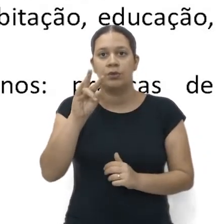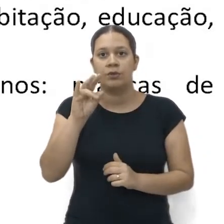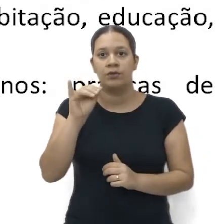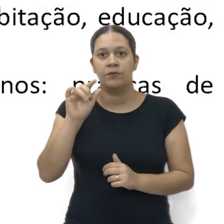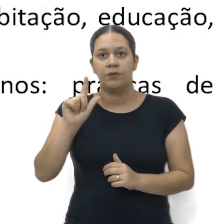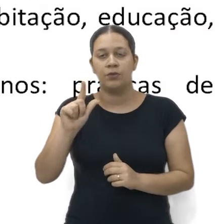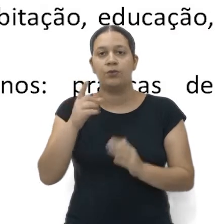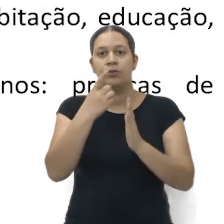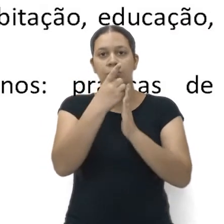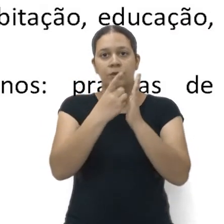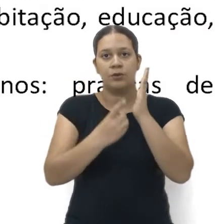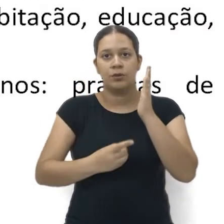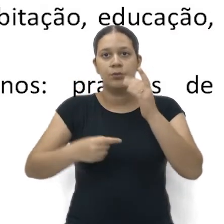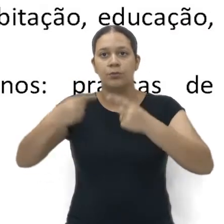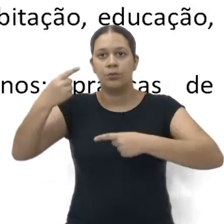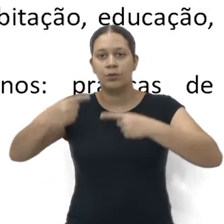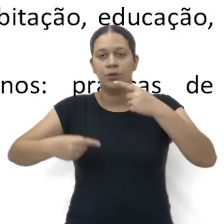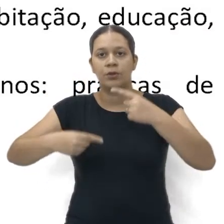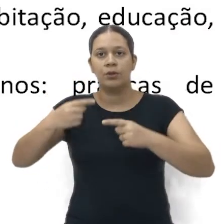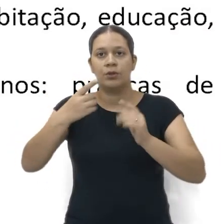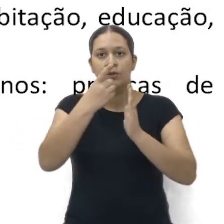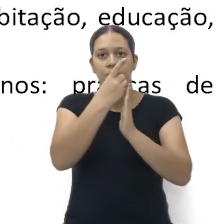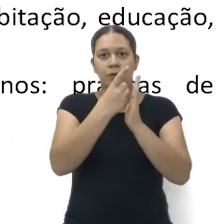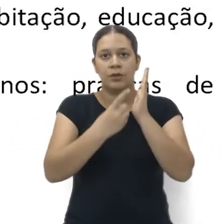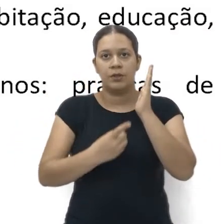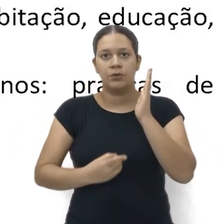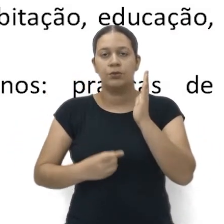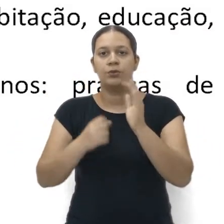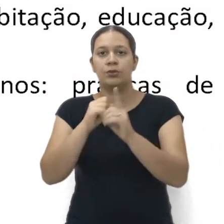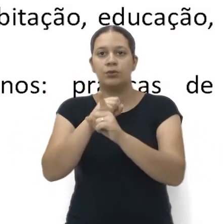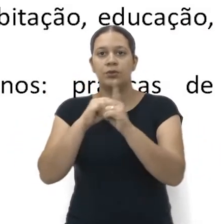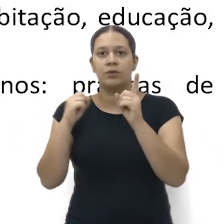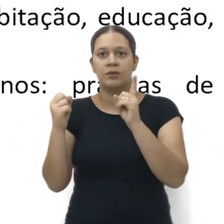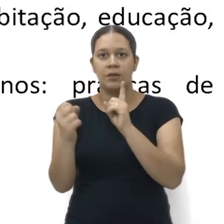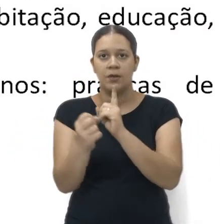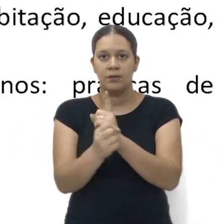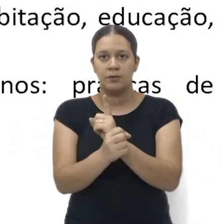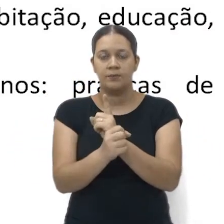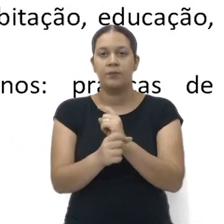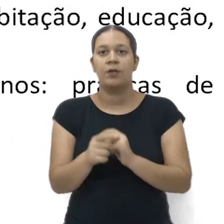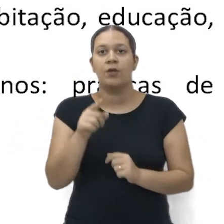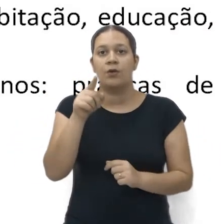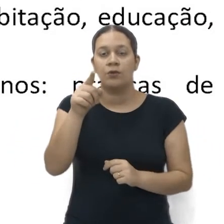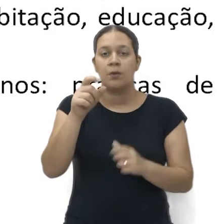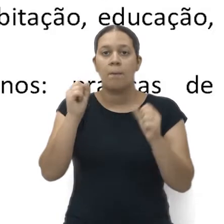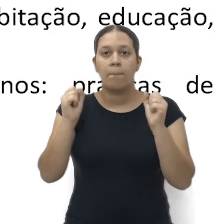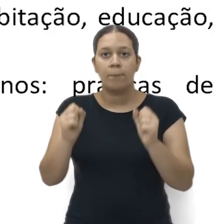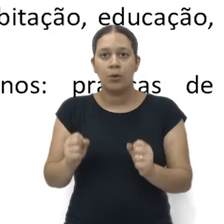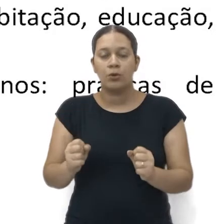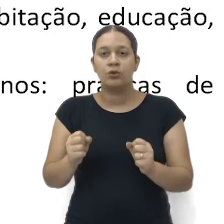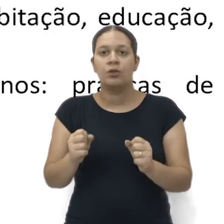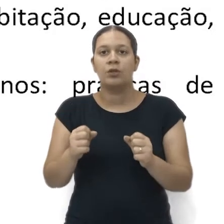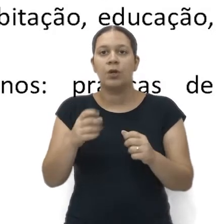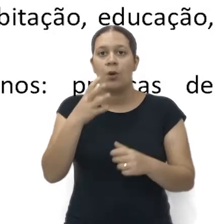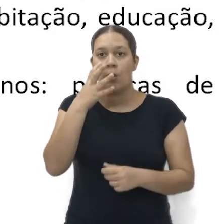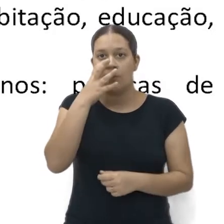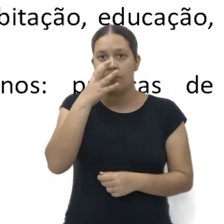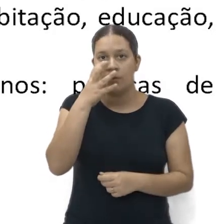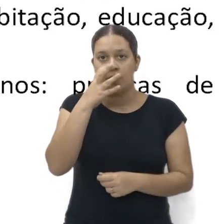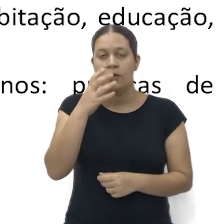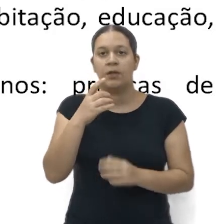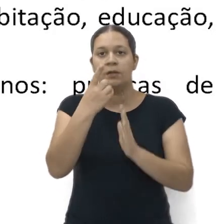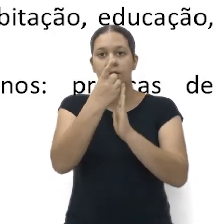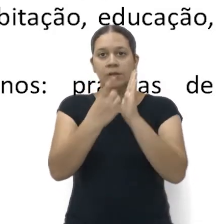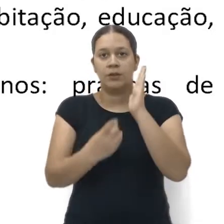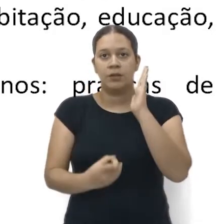direitos políticos e os direitos sociais. Quais são os direitos civis? Como vocês podem observar, nós temos o direito